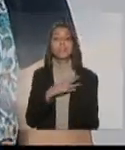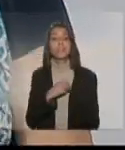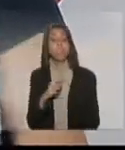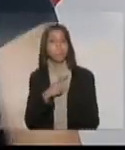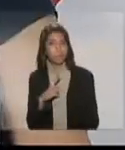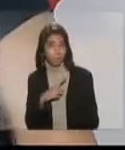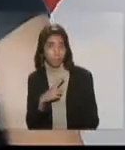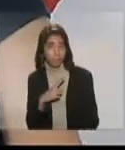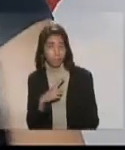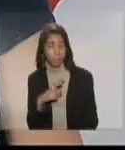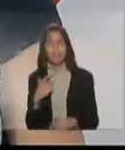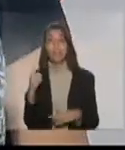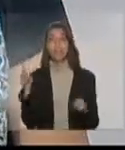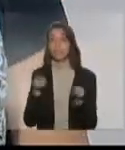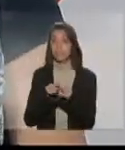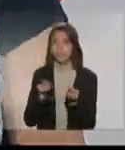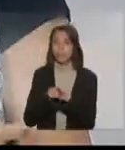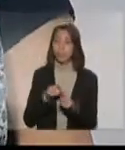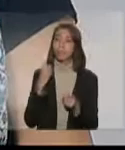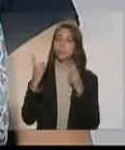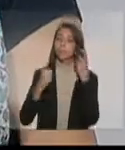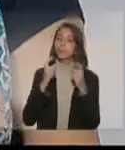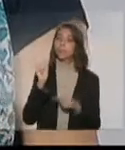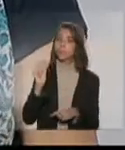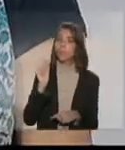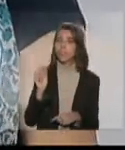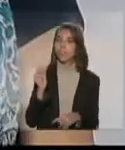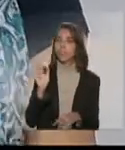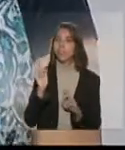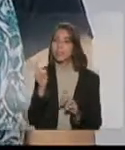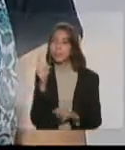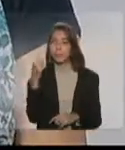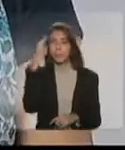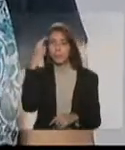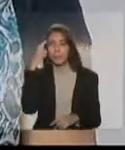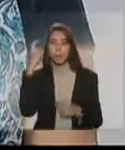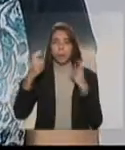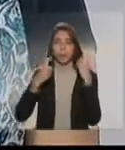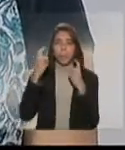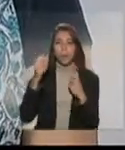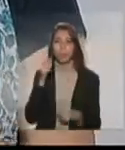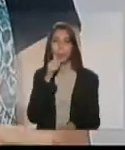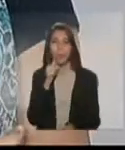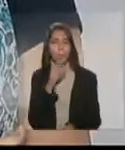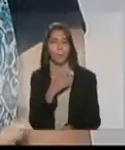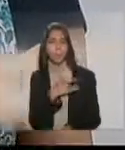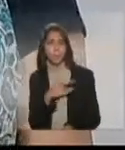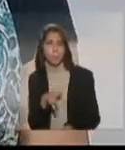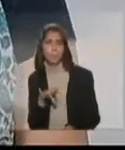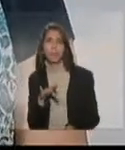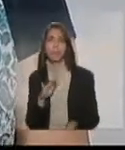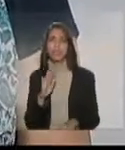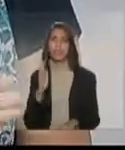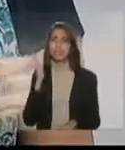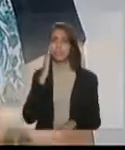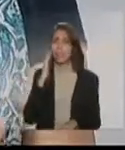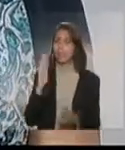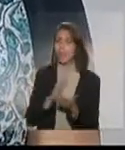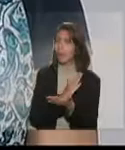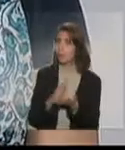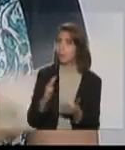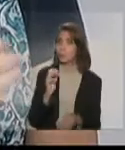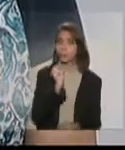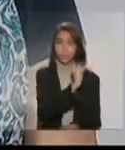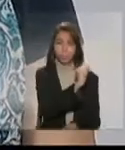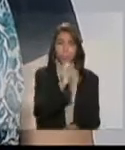uma coisa a segunda coisa a gente está começando e que a gente não quer falar que a gente viu lá das mulheres a gente se compadece os casos são absurdos eu fiquei sabendo